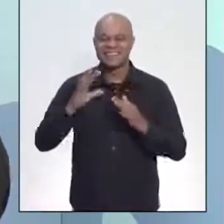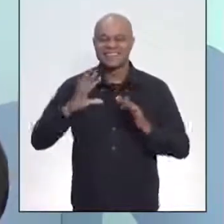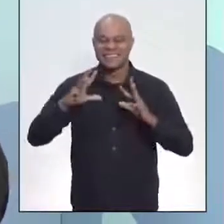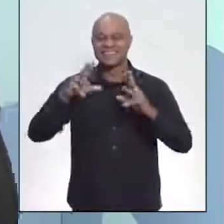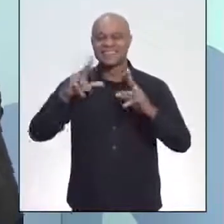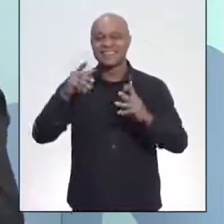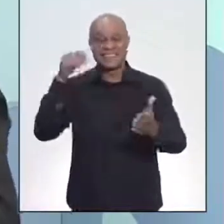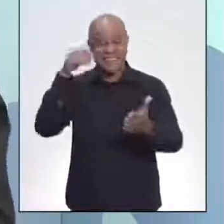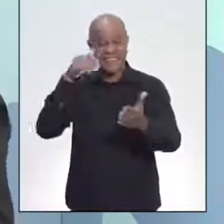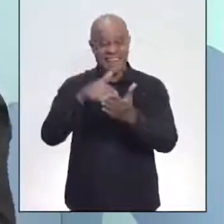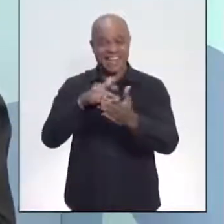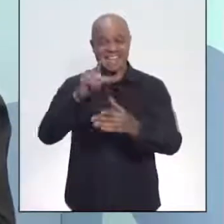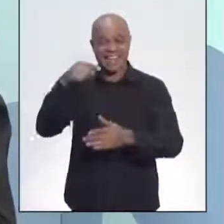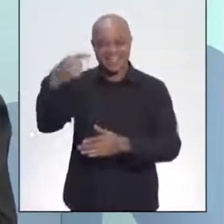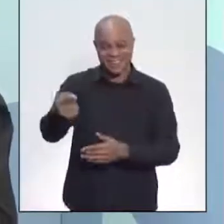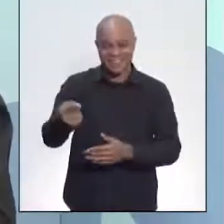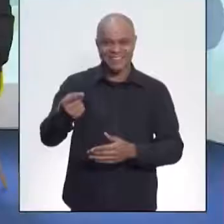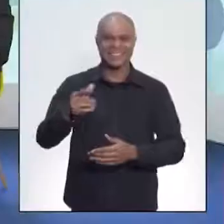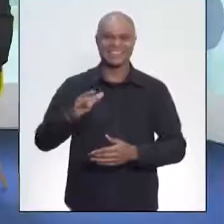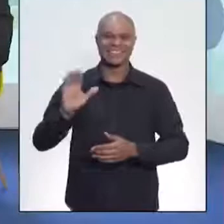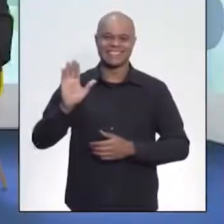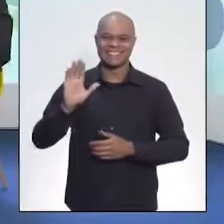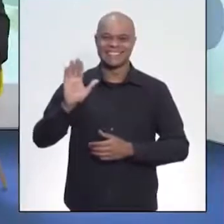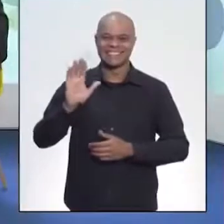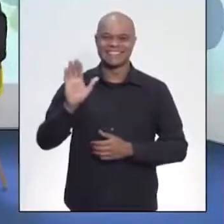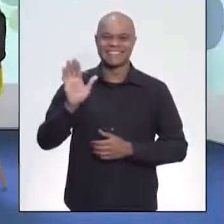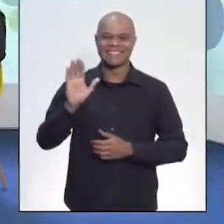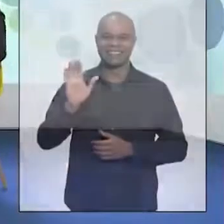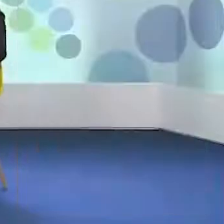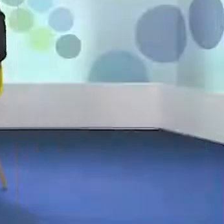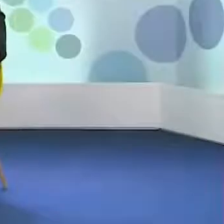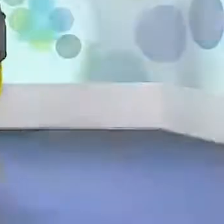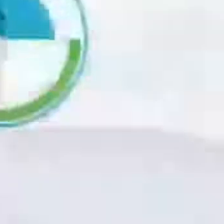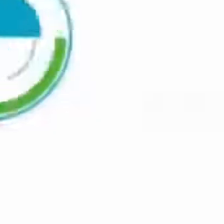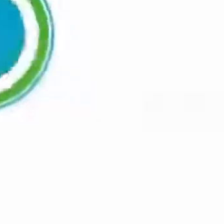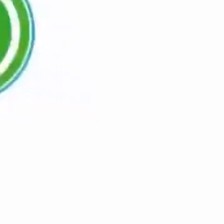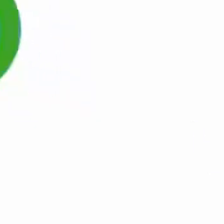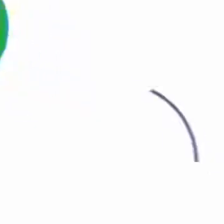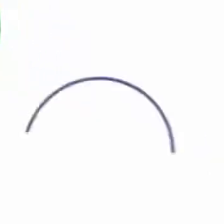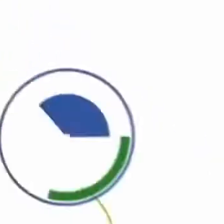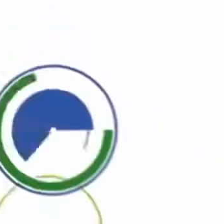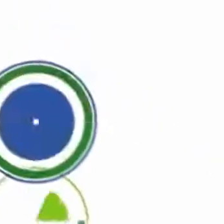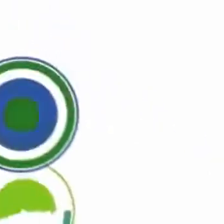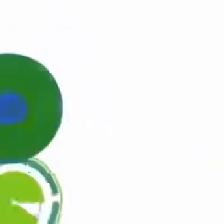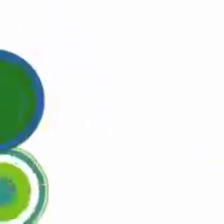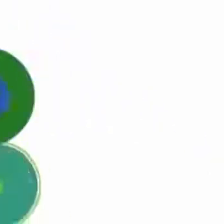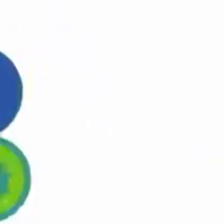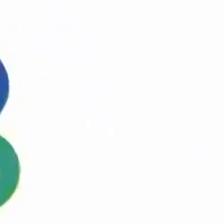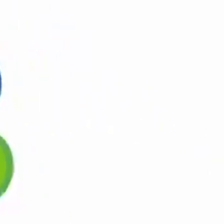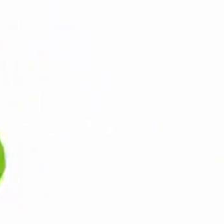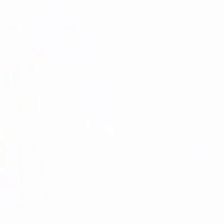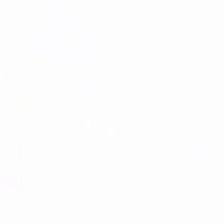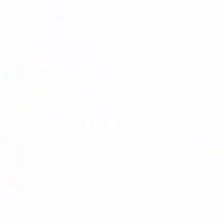próxima aula a linha era para vocês E aí